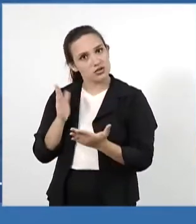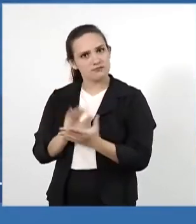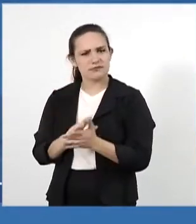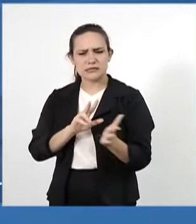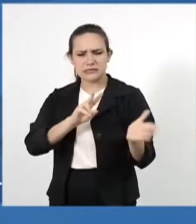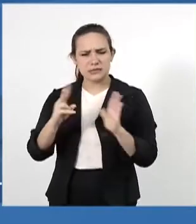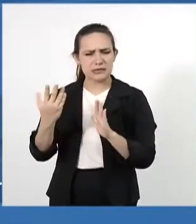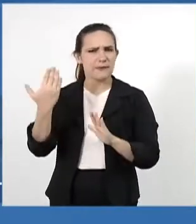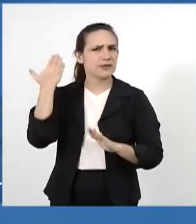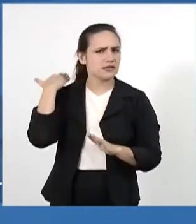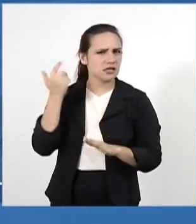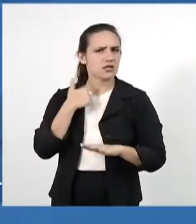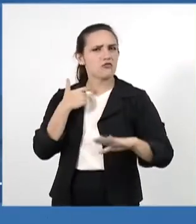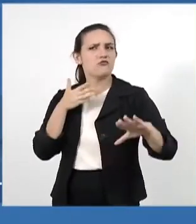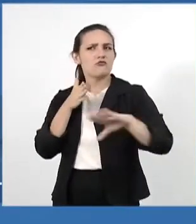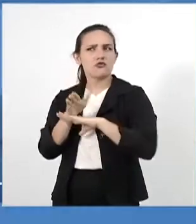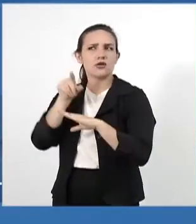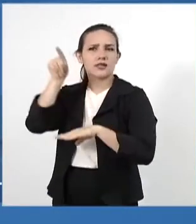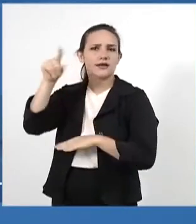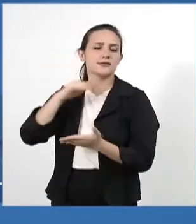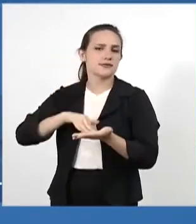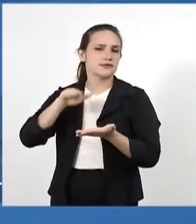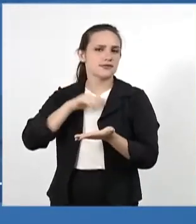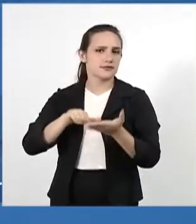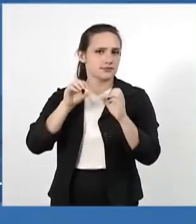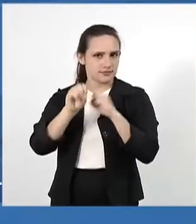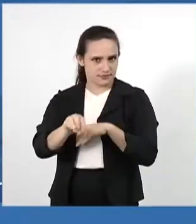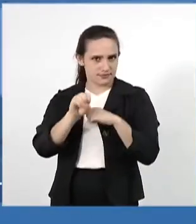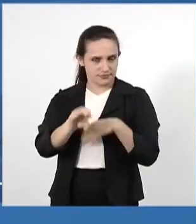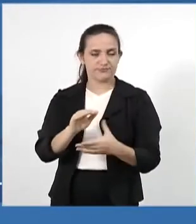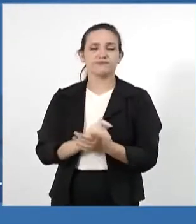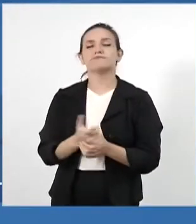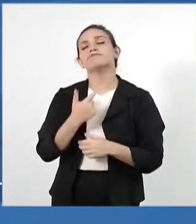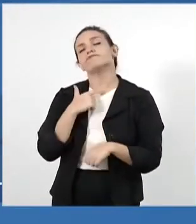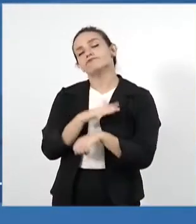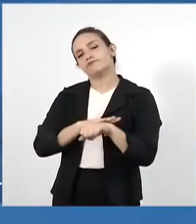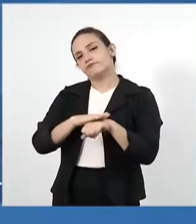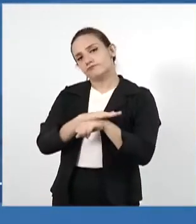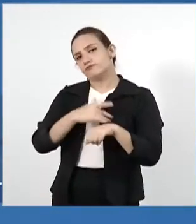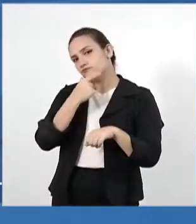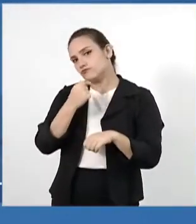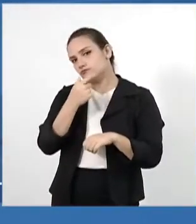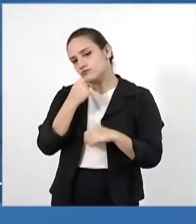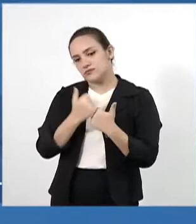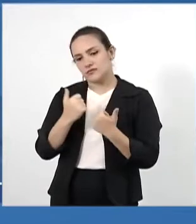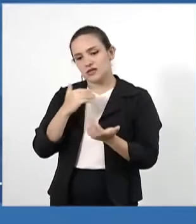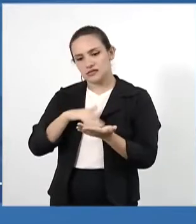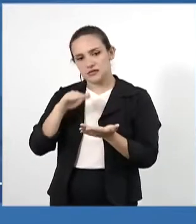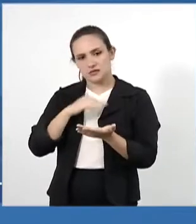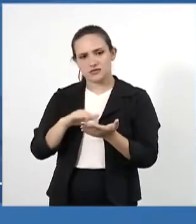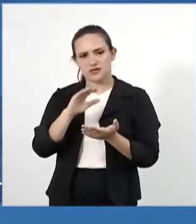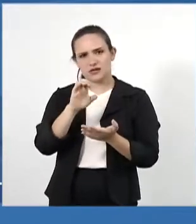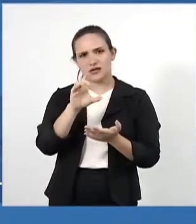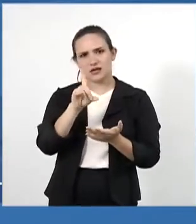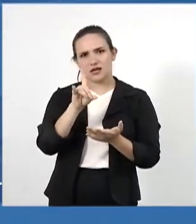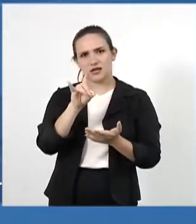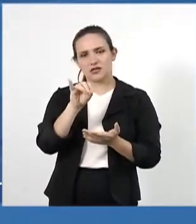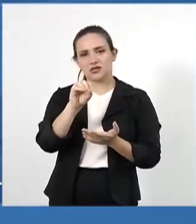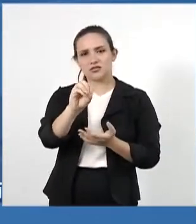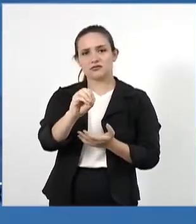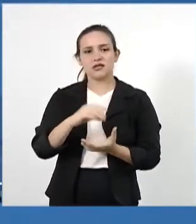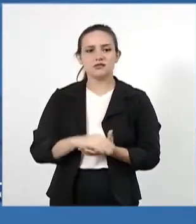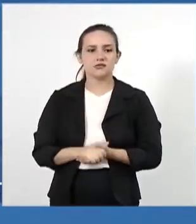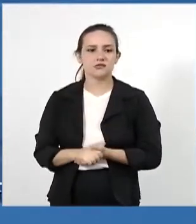semana passada na Secretaria de Educação, conversei com o secretário adjunto, Édio,